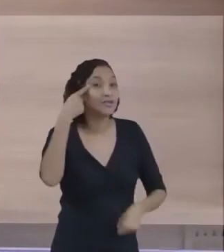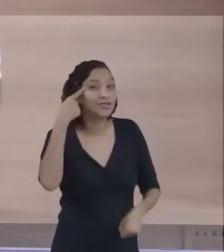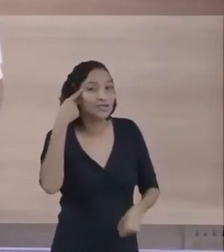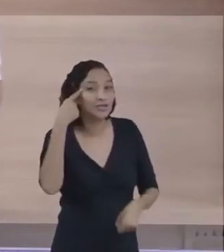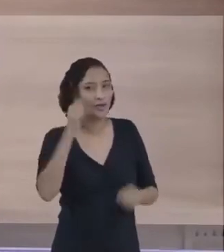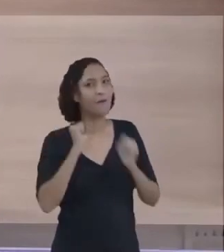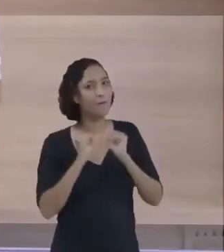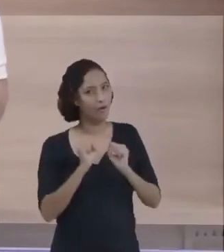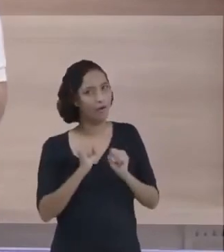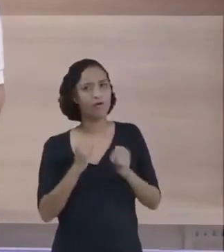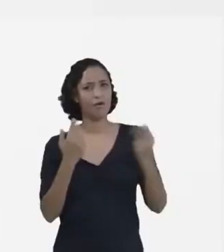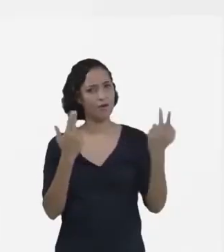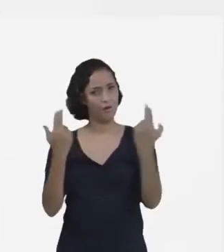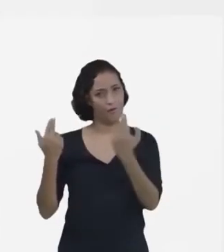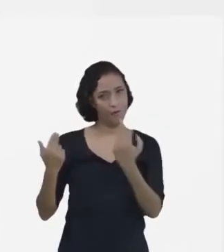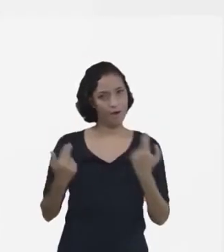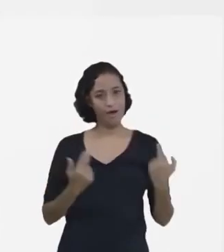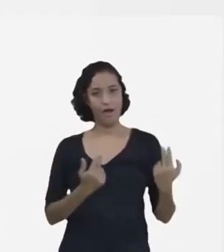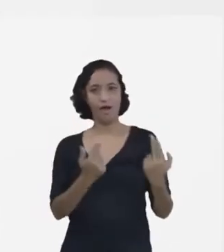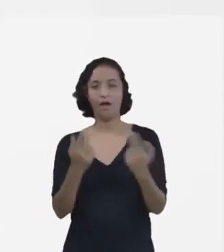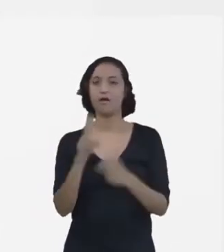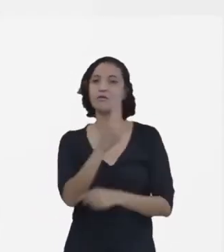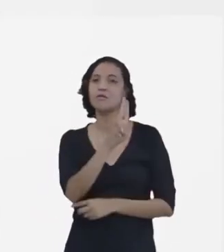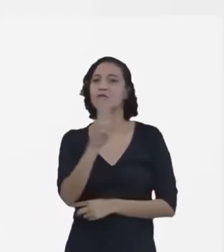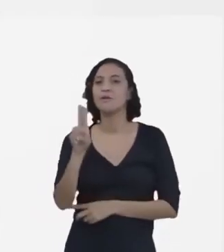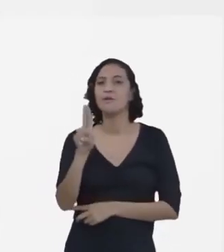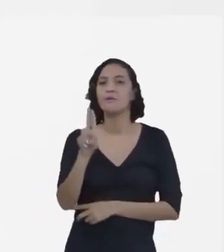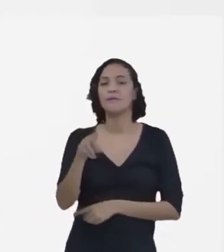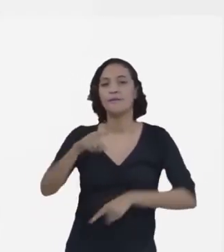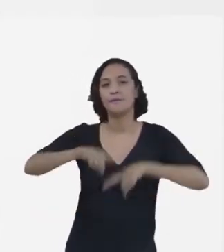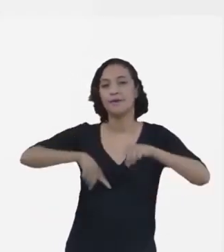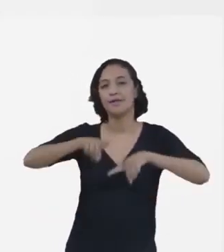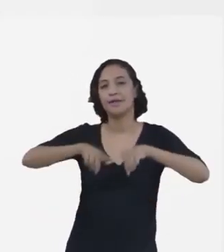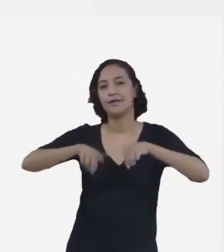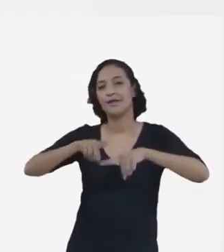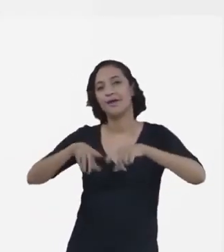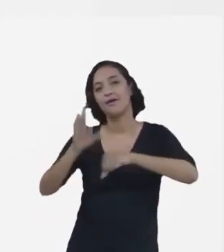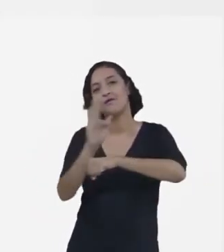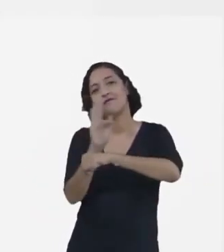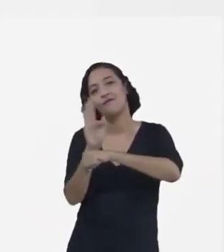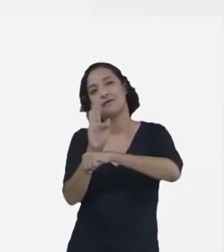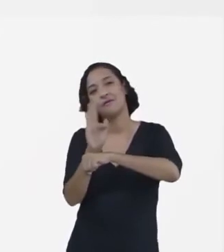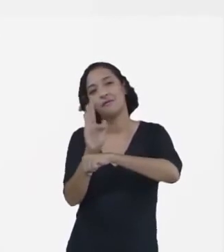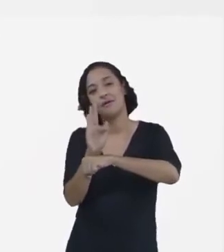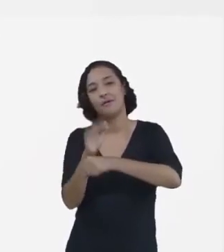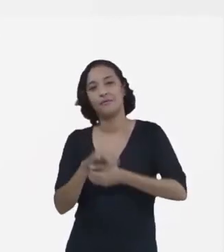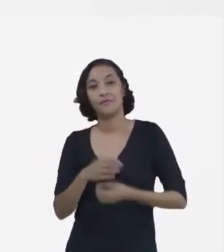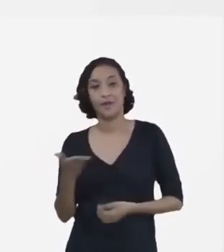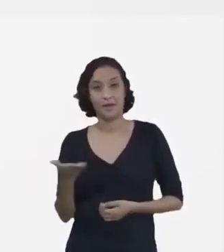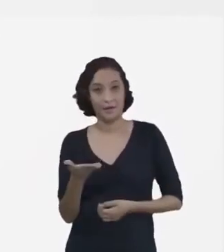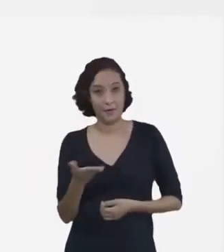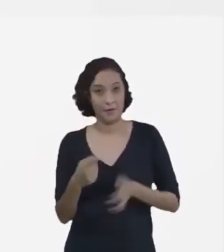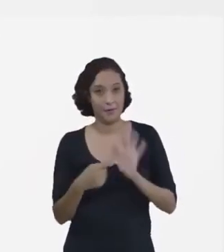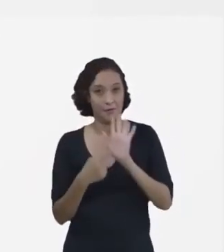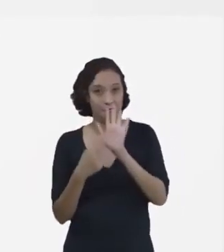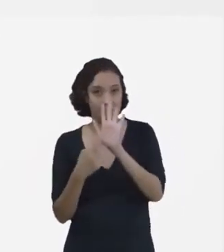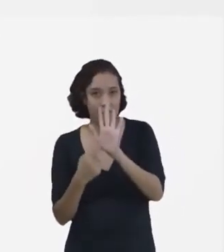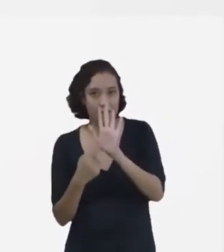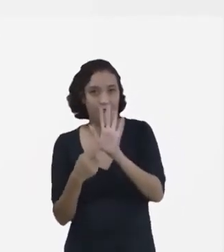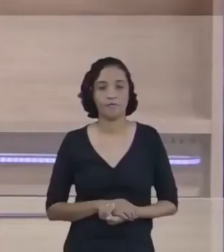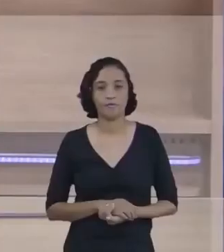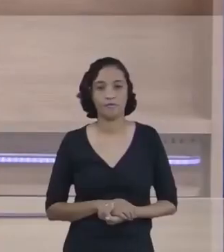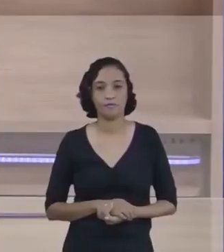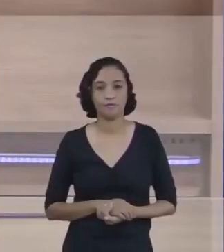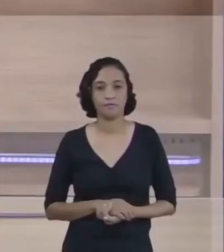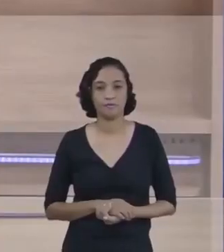São chamados instrumentos convencionais. E vamos para a medida desses instrumentos